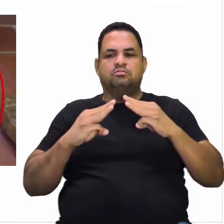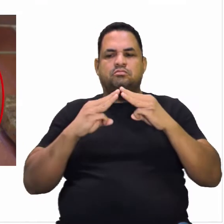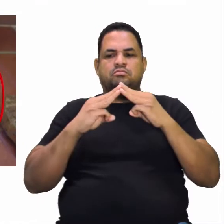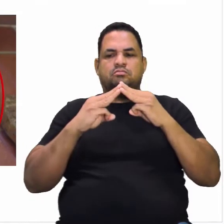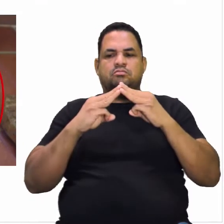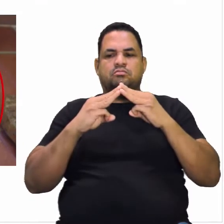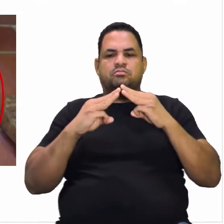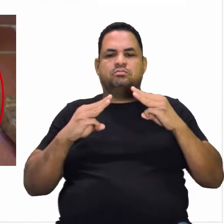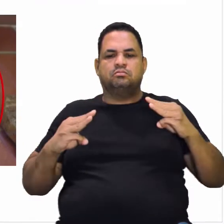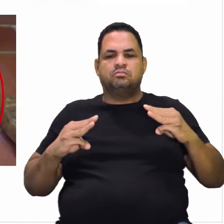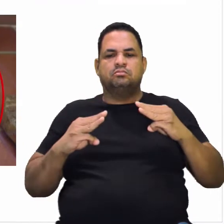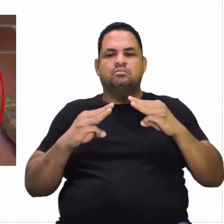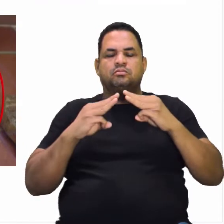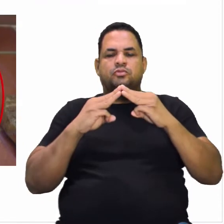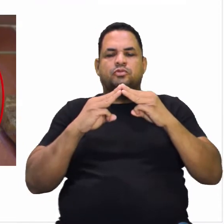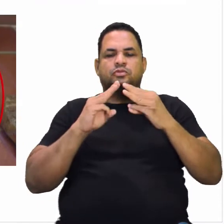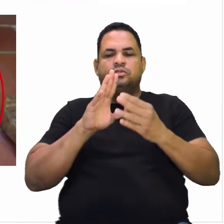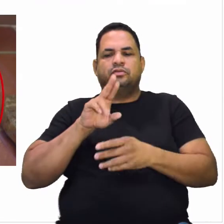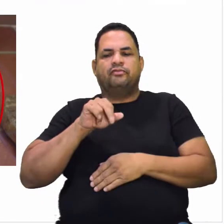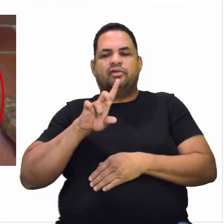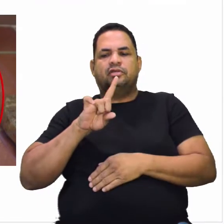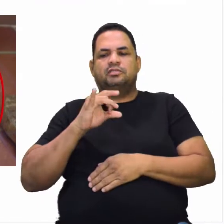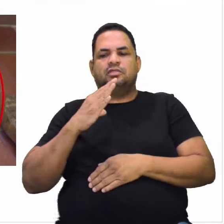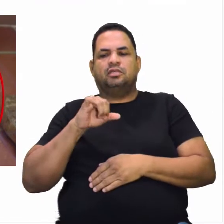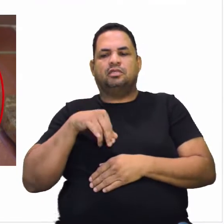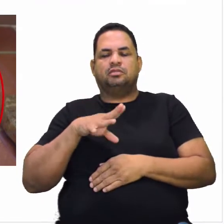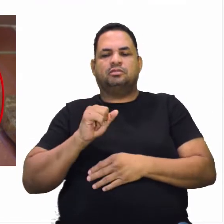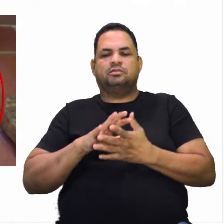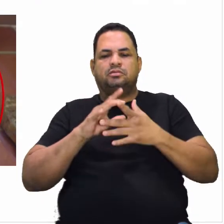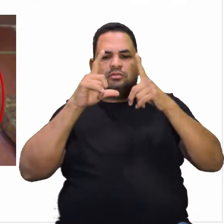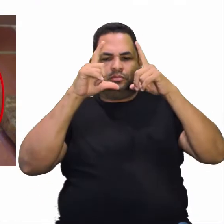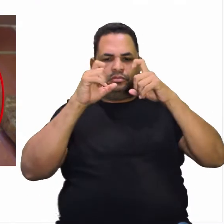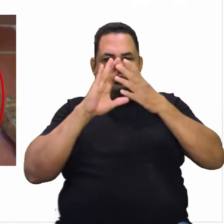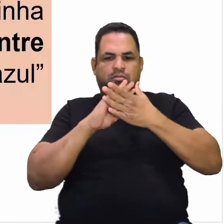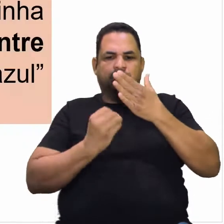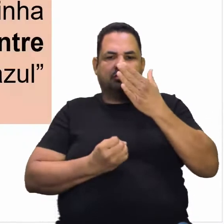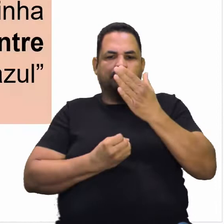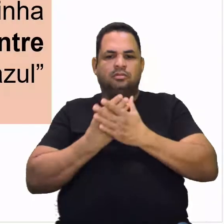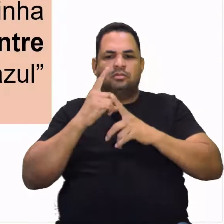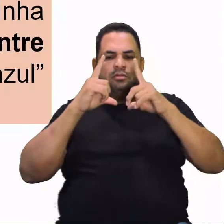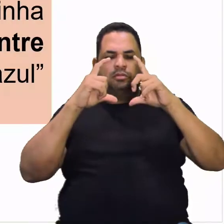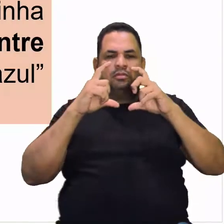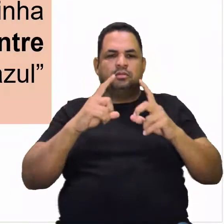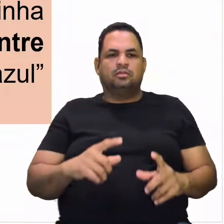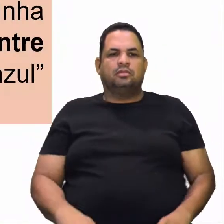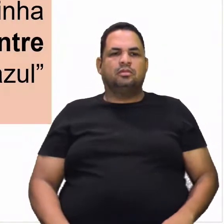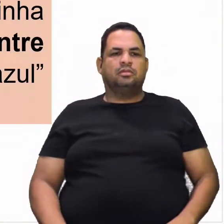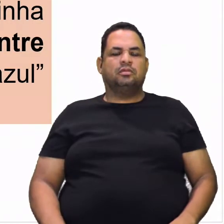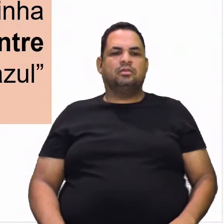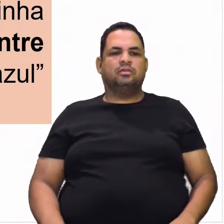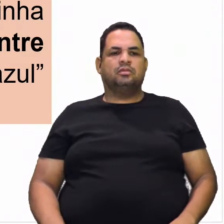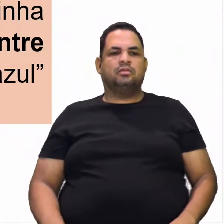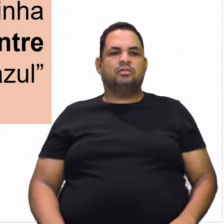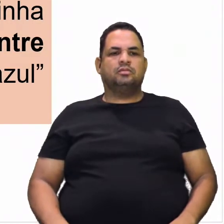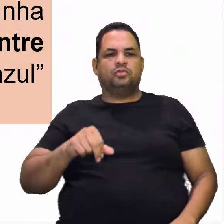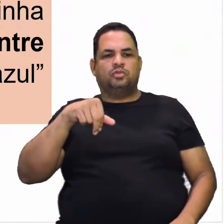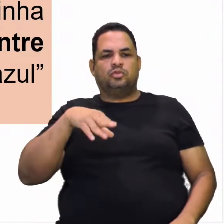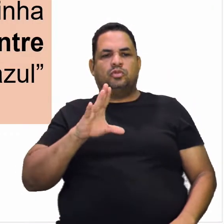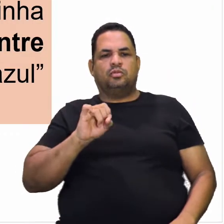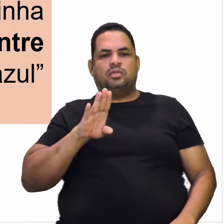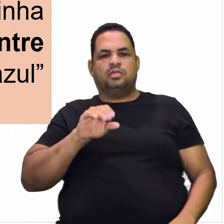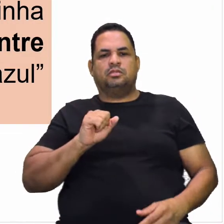Museu do Vaticano, onde eu tirei essa foto. Tá? Onde aparece essa foto aí. A nobreza. Nesta